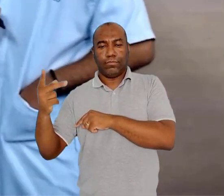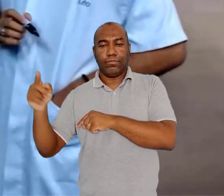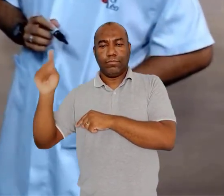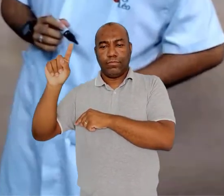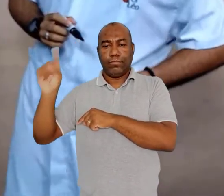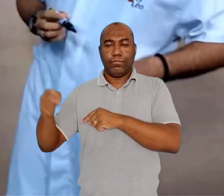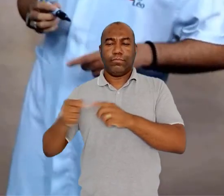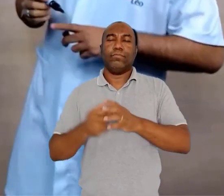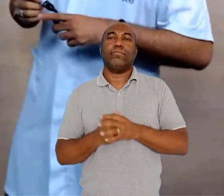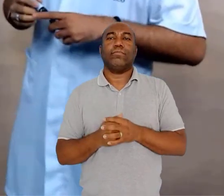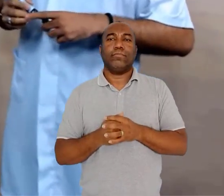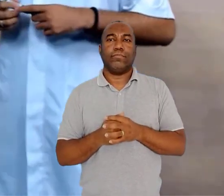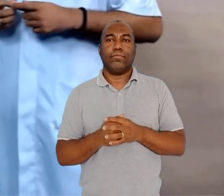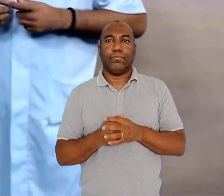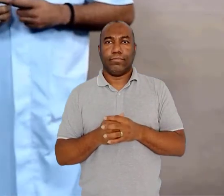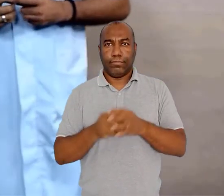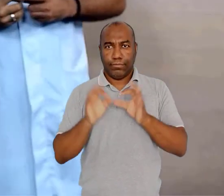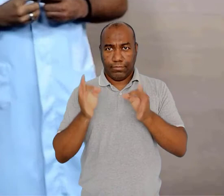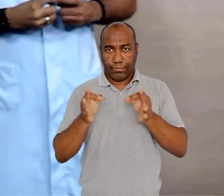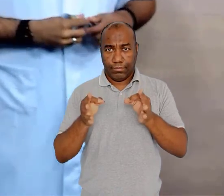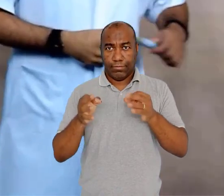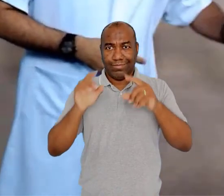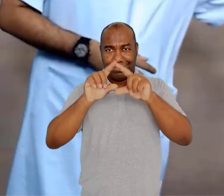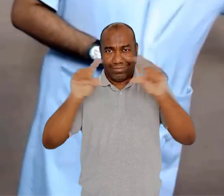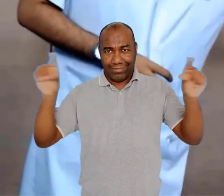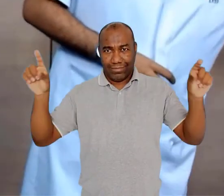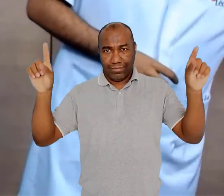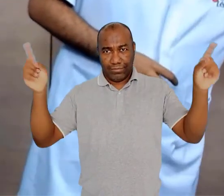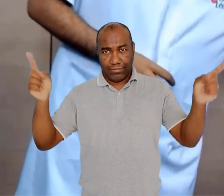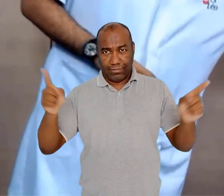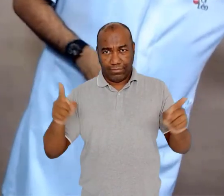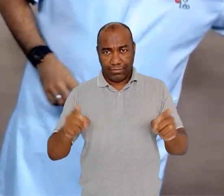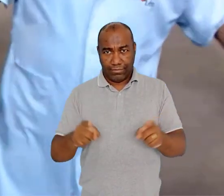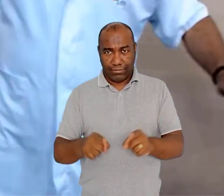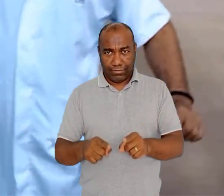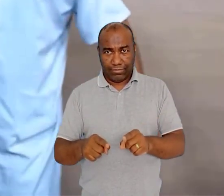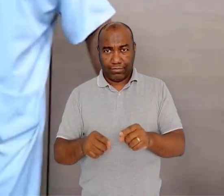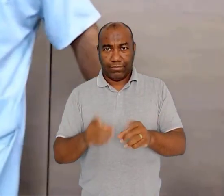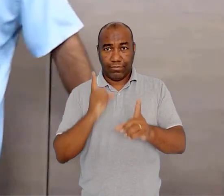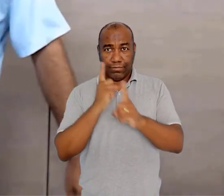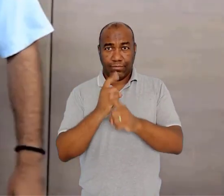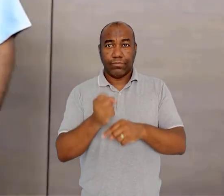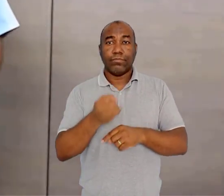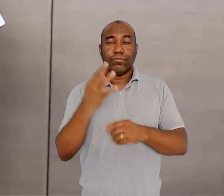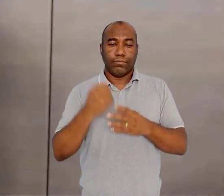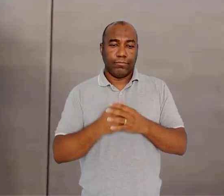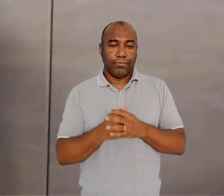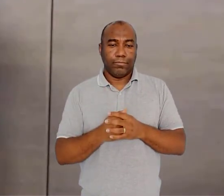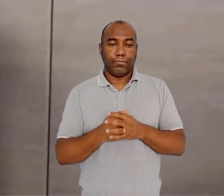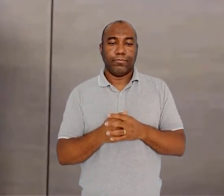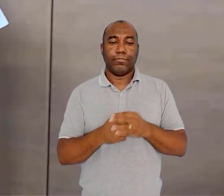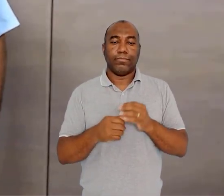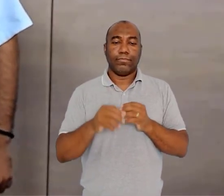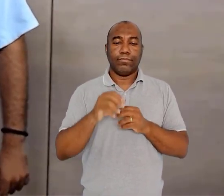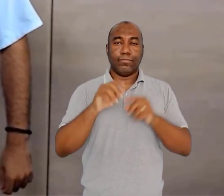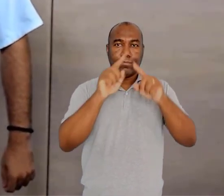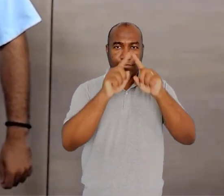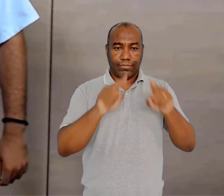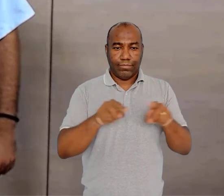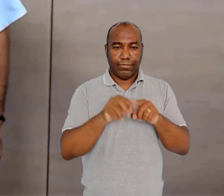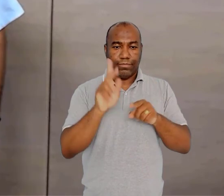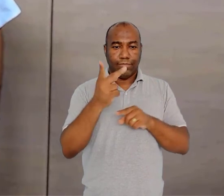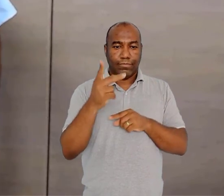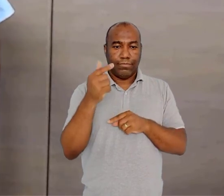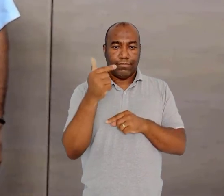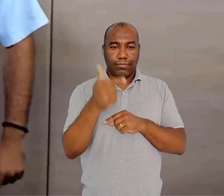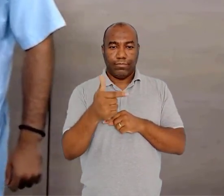Aí, é desse jeito que a gente vai resolver esse cálculo. Eu vou pegar produto menos reagente. Produto, no caso, é só o H2S, porque